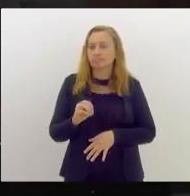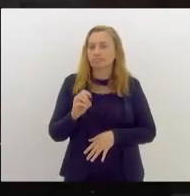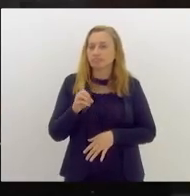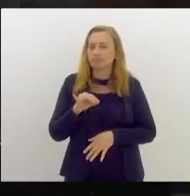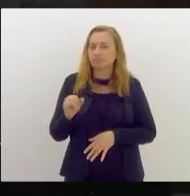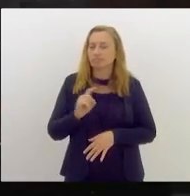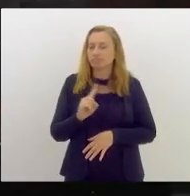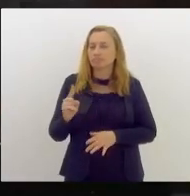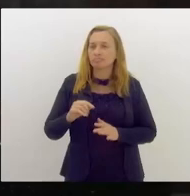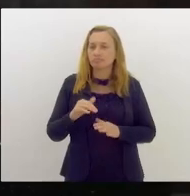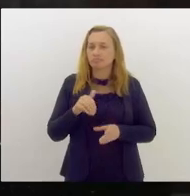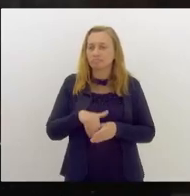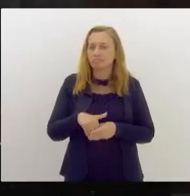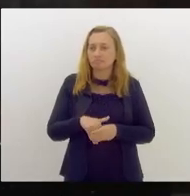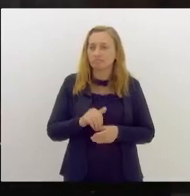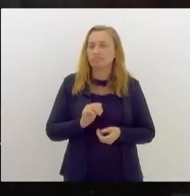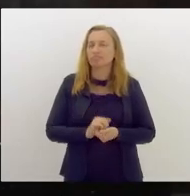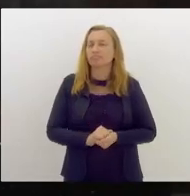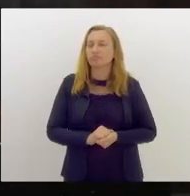votado